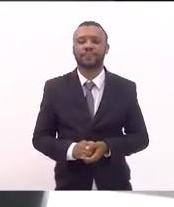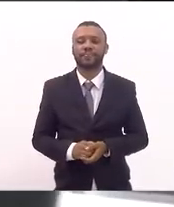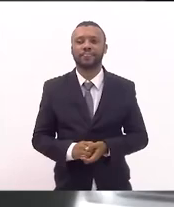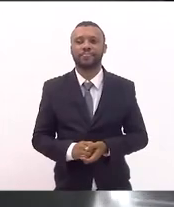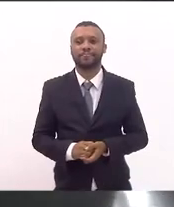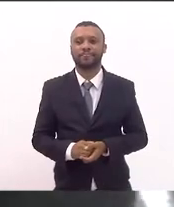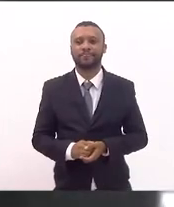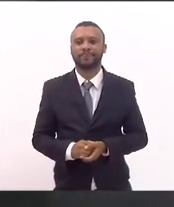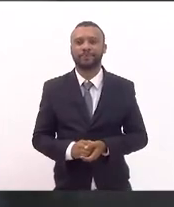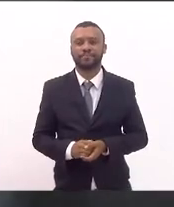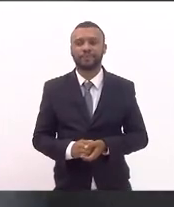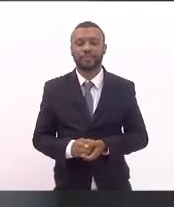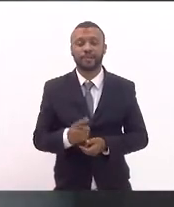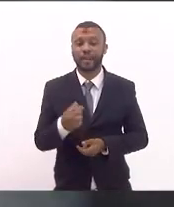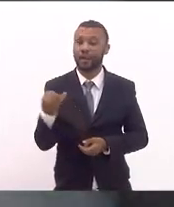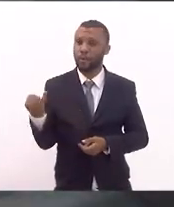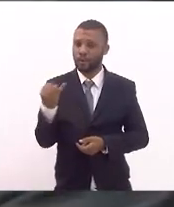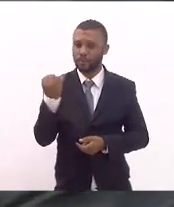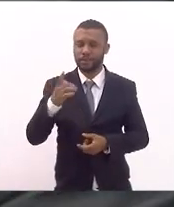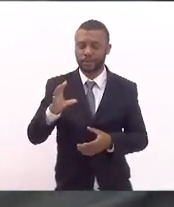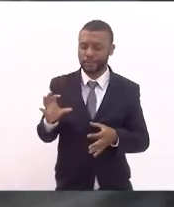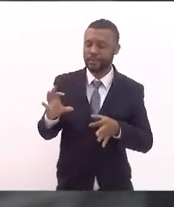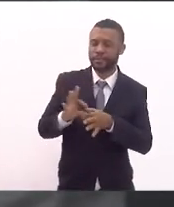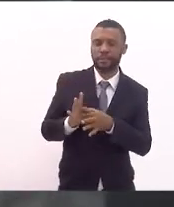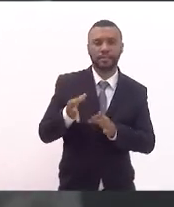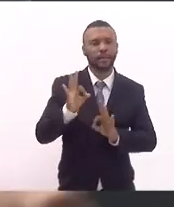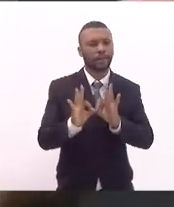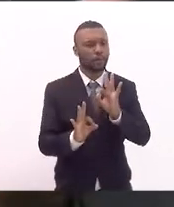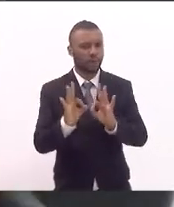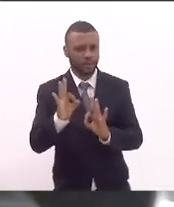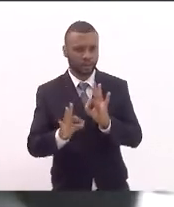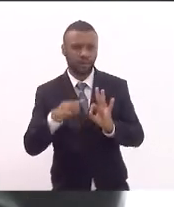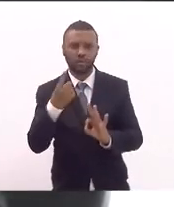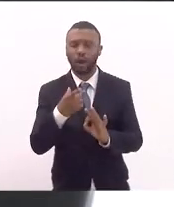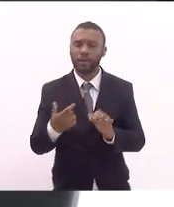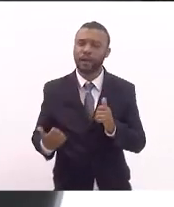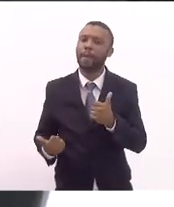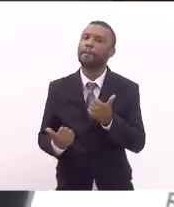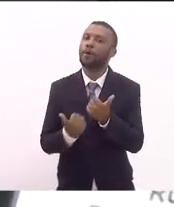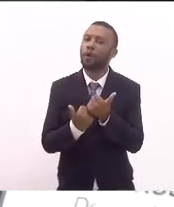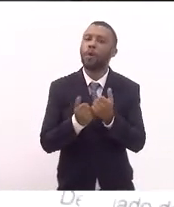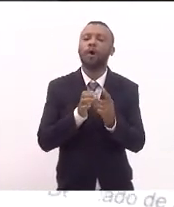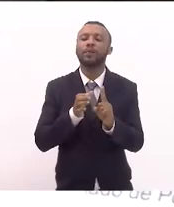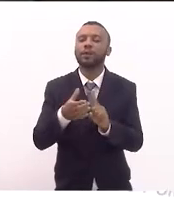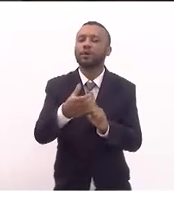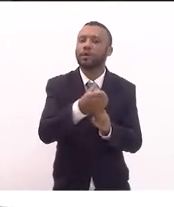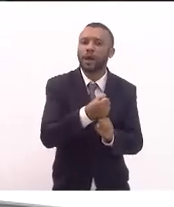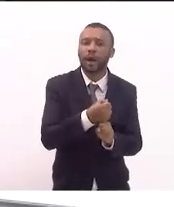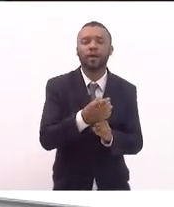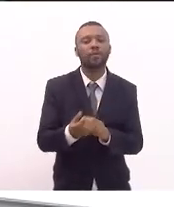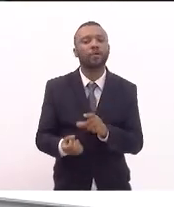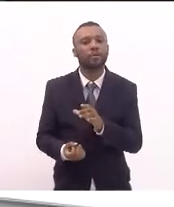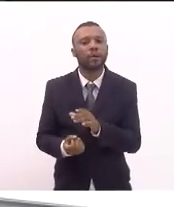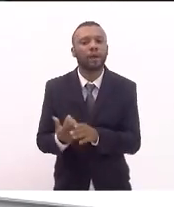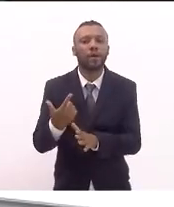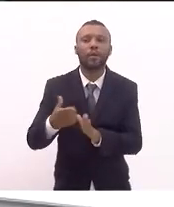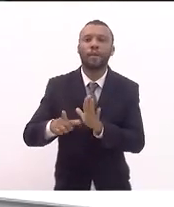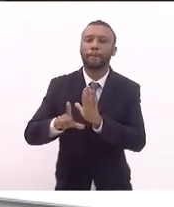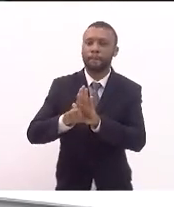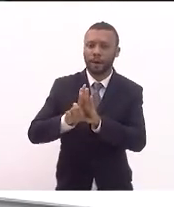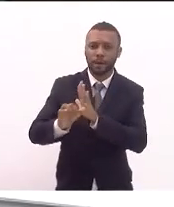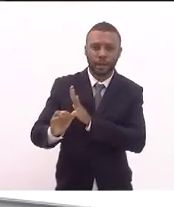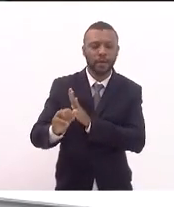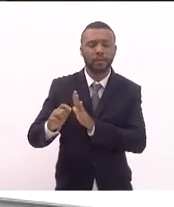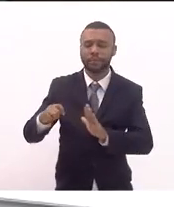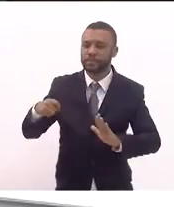participação que ela tem nesse projeto. E a gente abraçou também, de alguma forma, transformei em uma lei aqui nessa casa que leva o nome da Maura